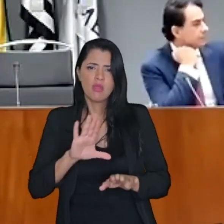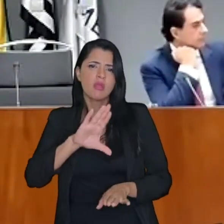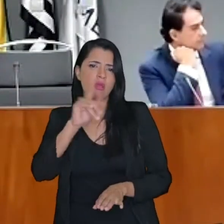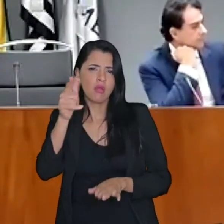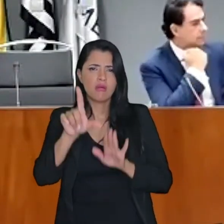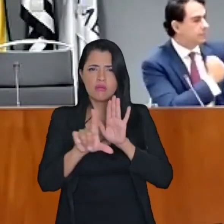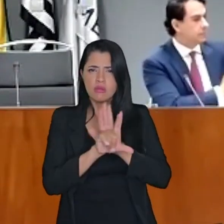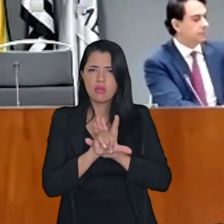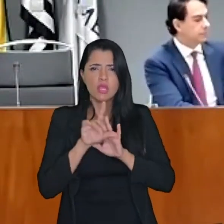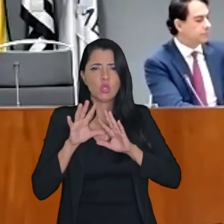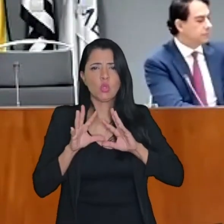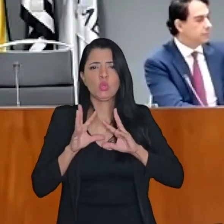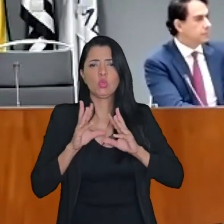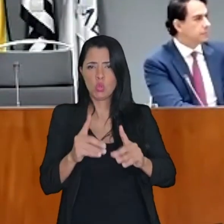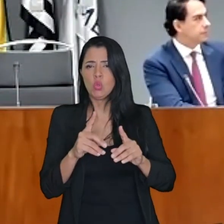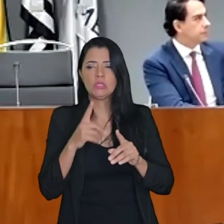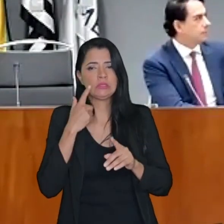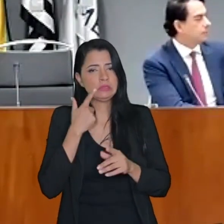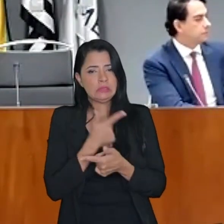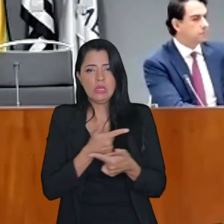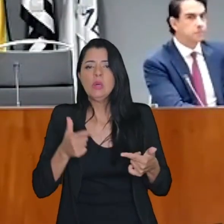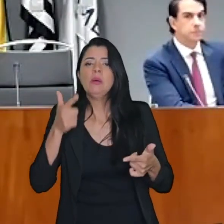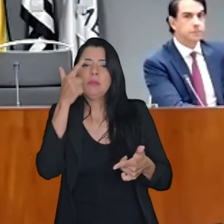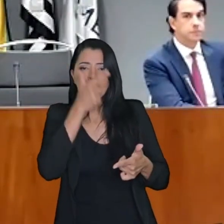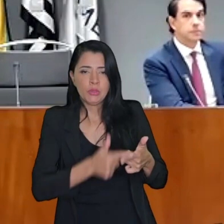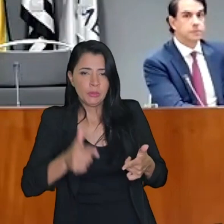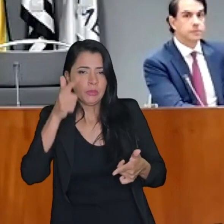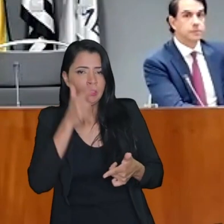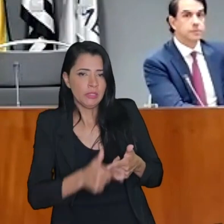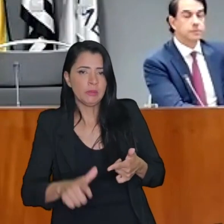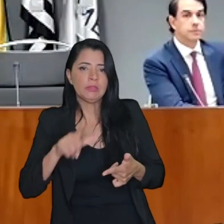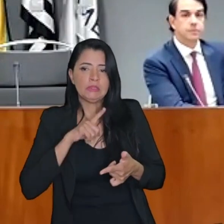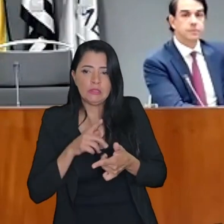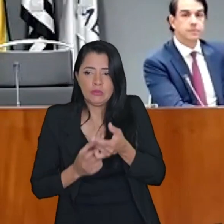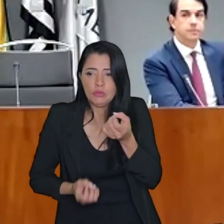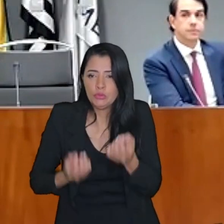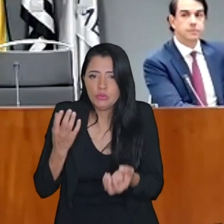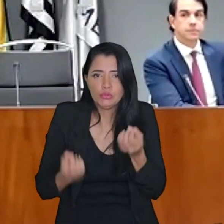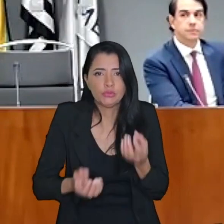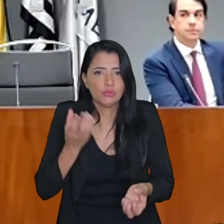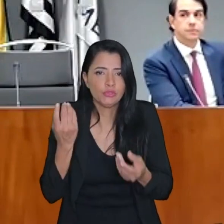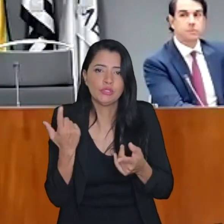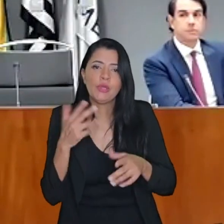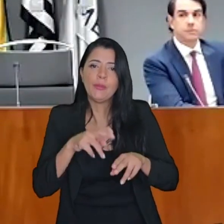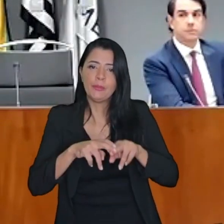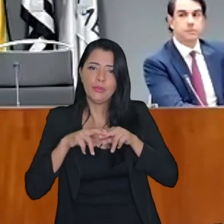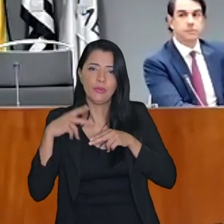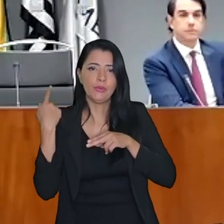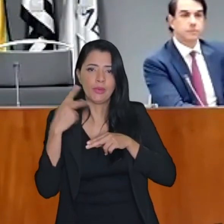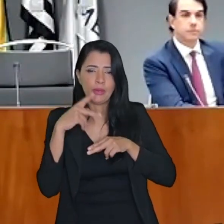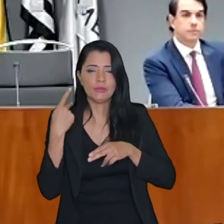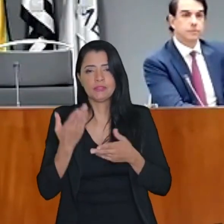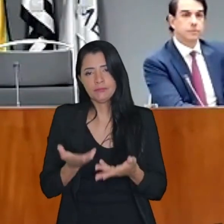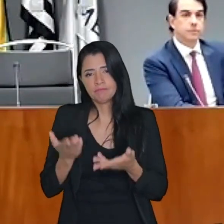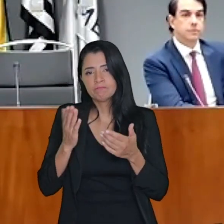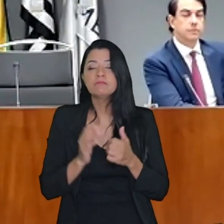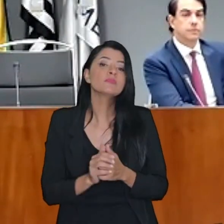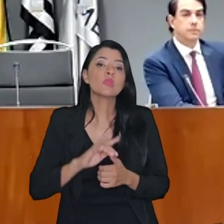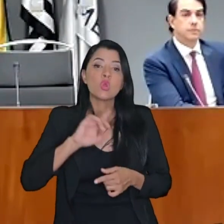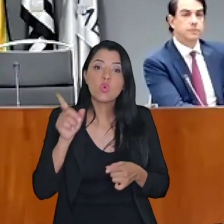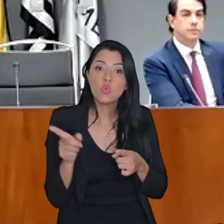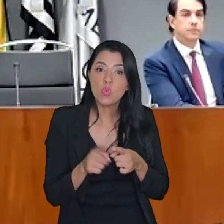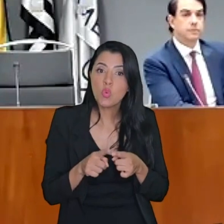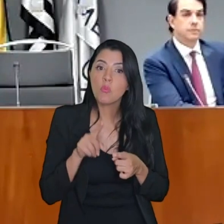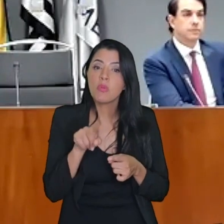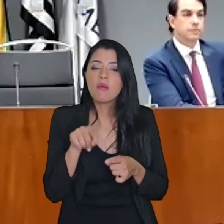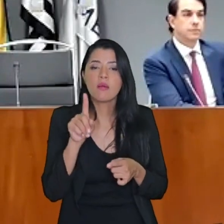lei, ela não enfrenta todas as situações, e uma série de problemas concretos começaram a surgir em decorrência da sua aplicação. Um deles, que chegou a